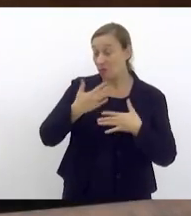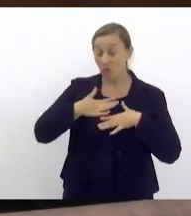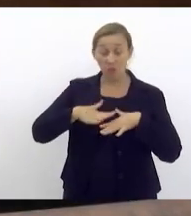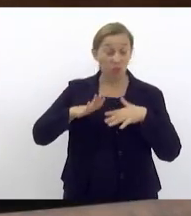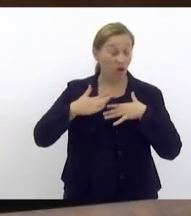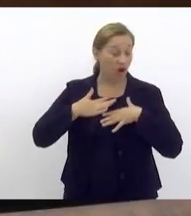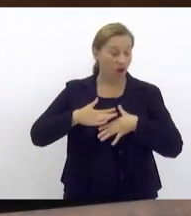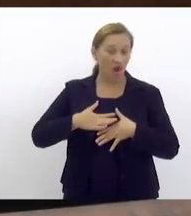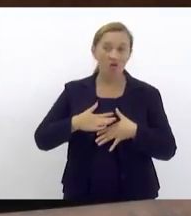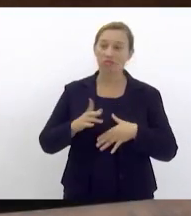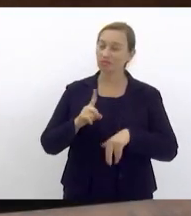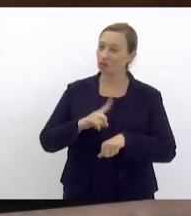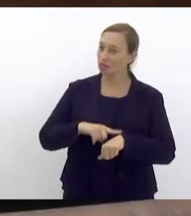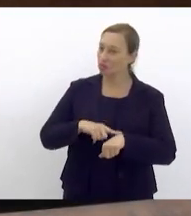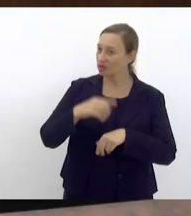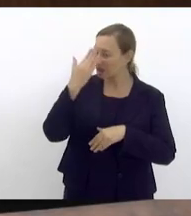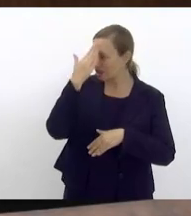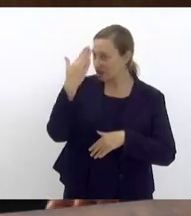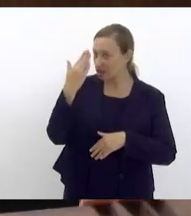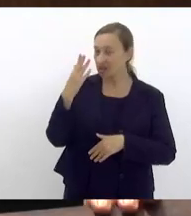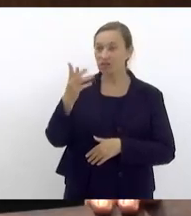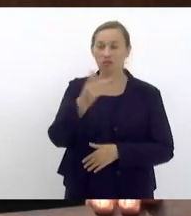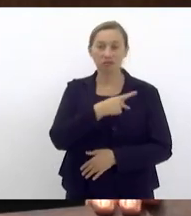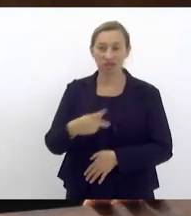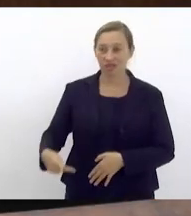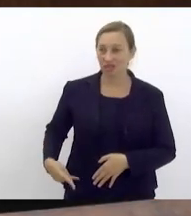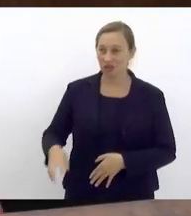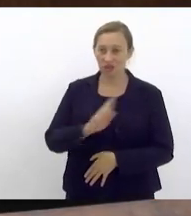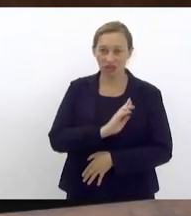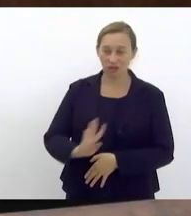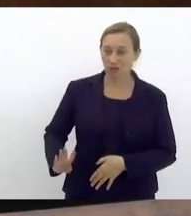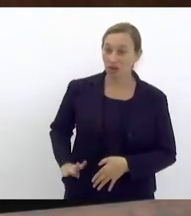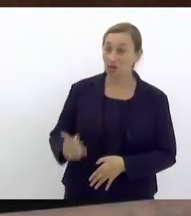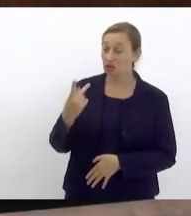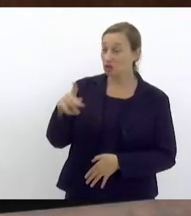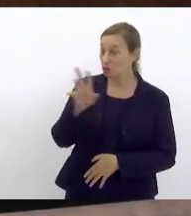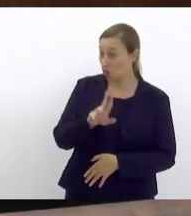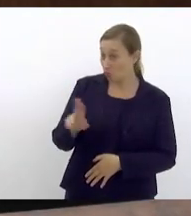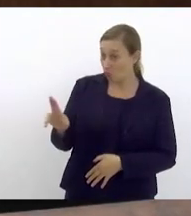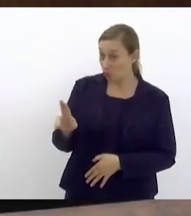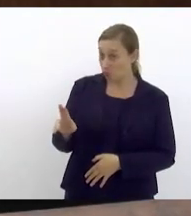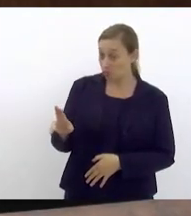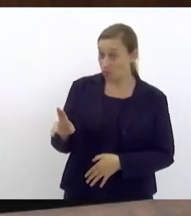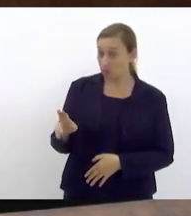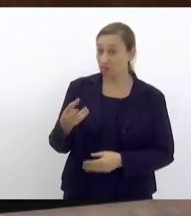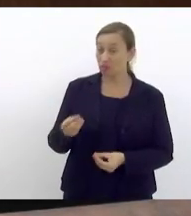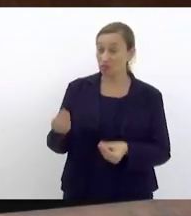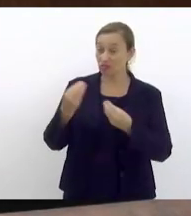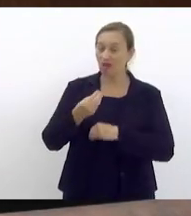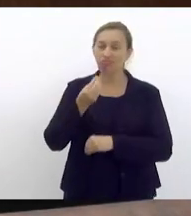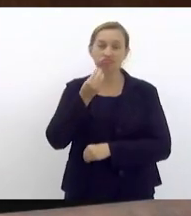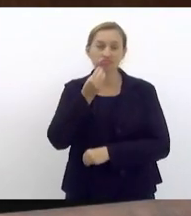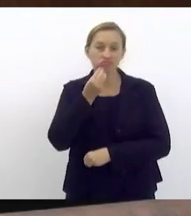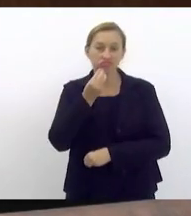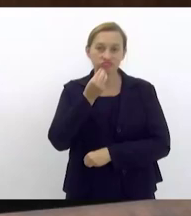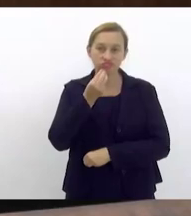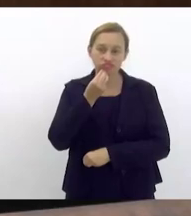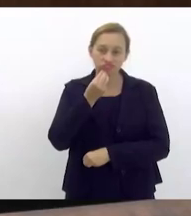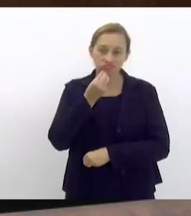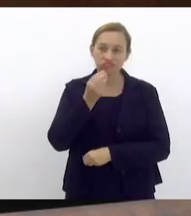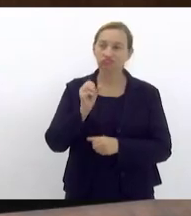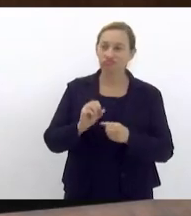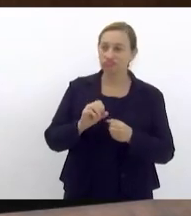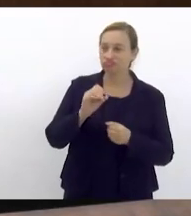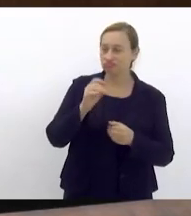então neste momento Agradeço ao presidente Bacelar em nome de vossa excelência por nos conceder as tua oportunidade de exercer também